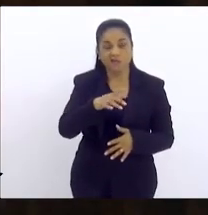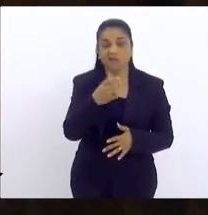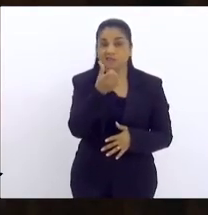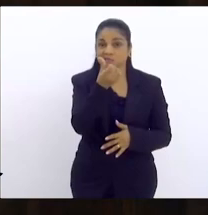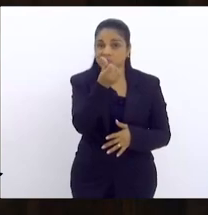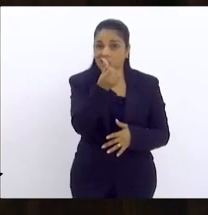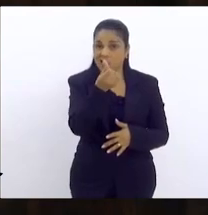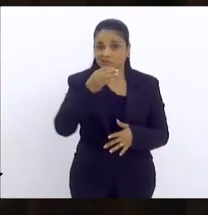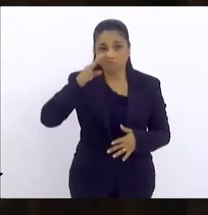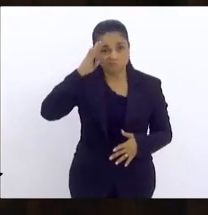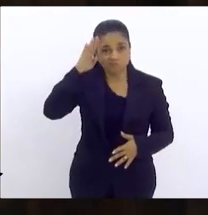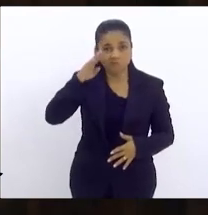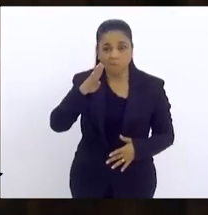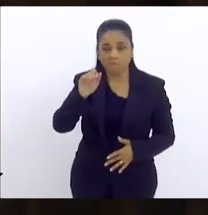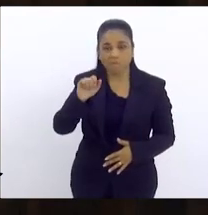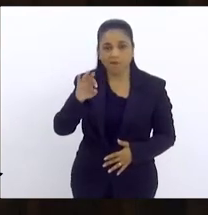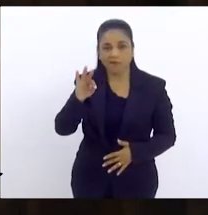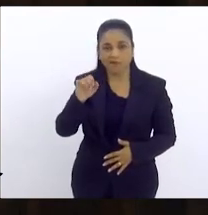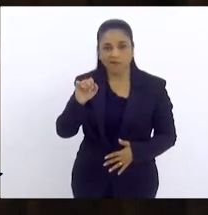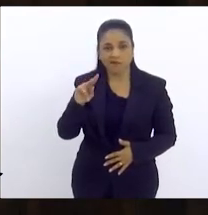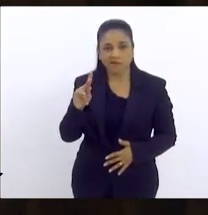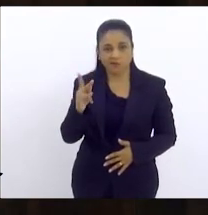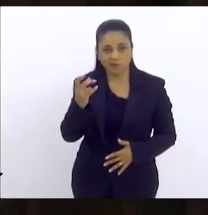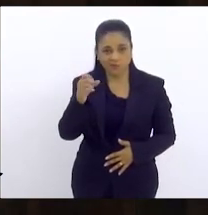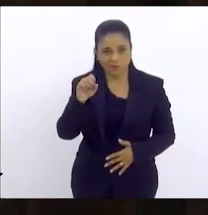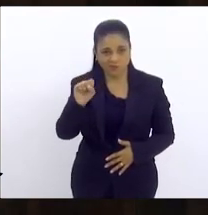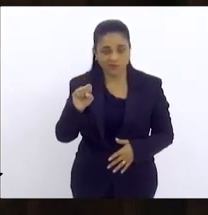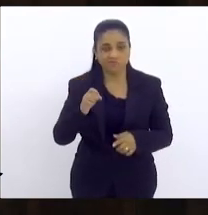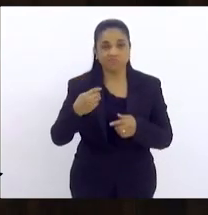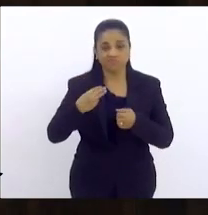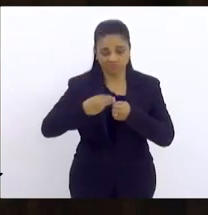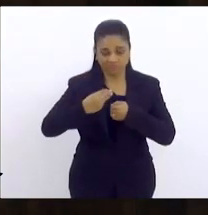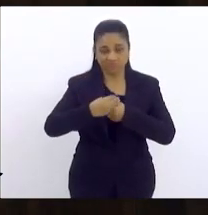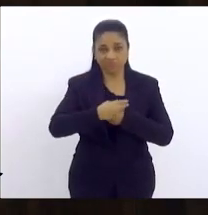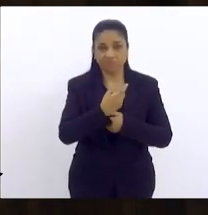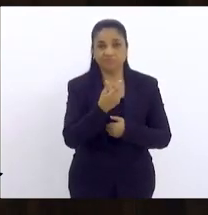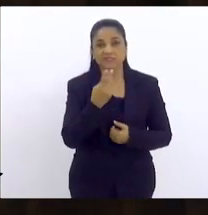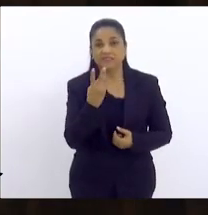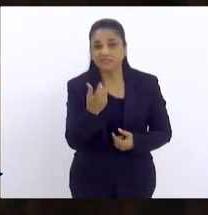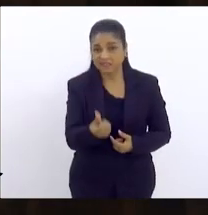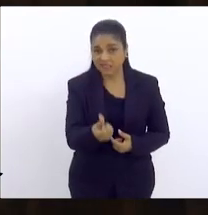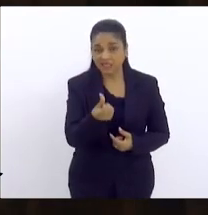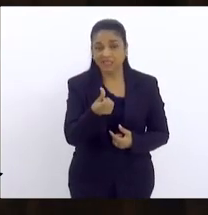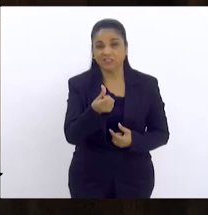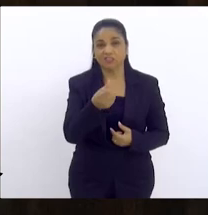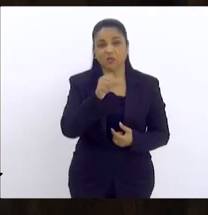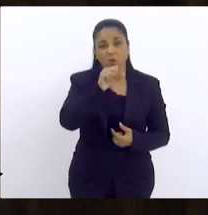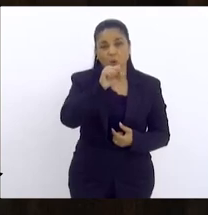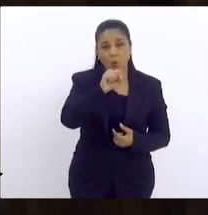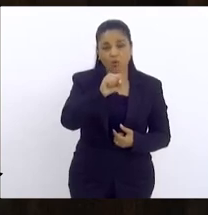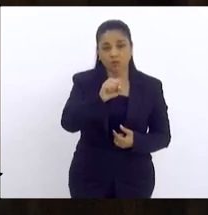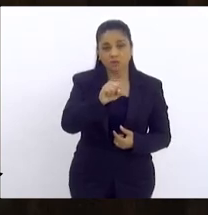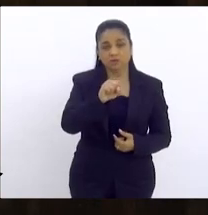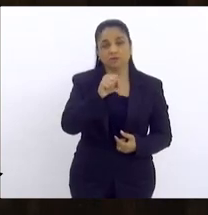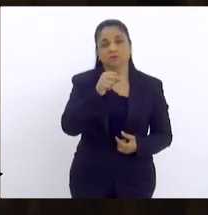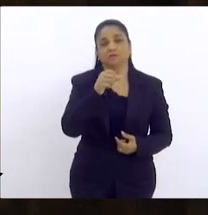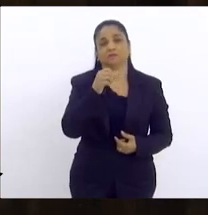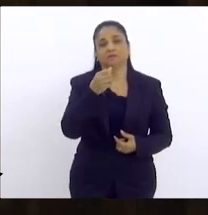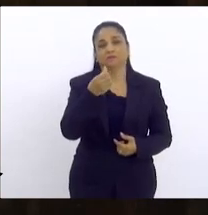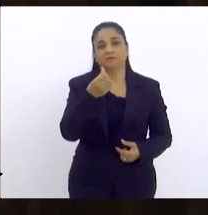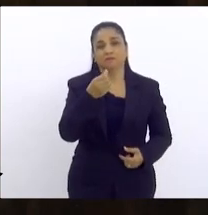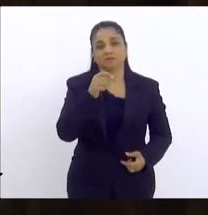batalhões 13 municípios uma área de quase 2.806 km quadrados